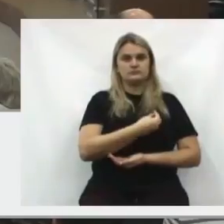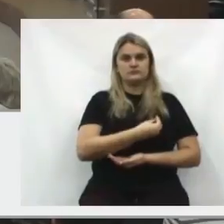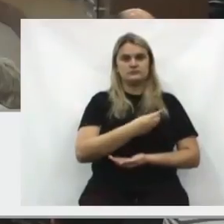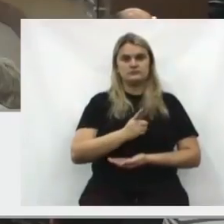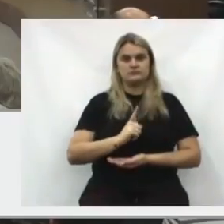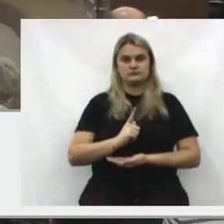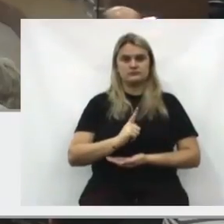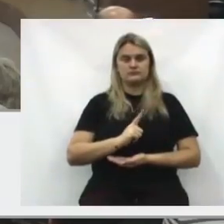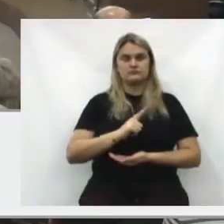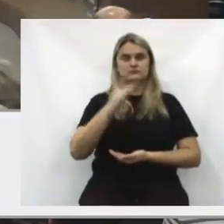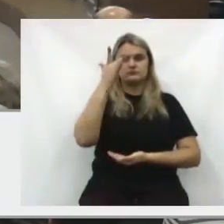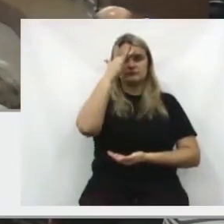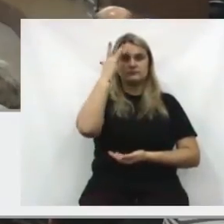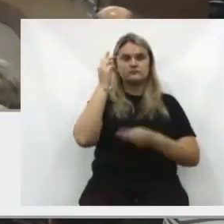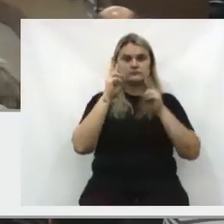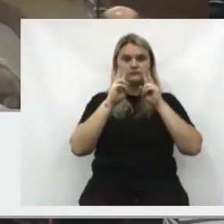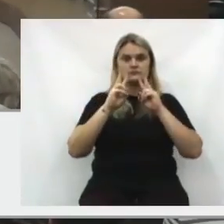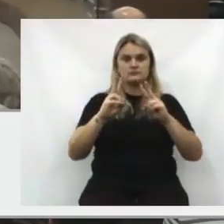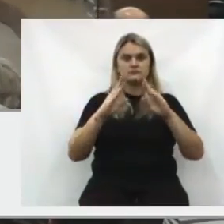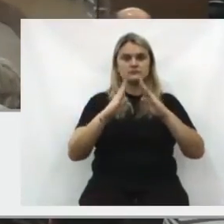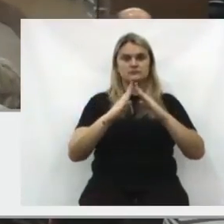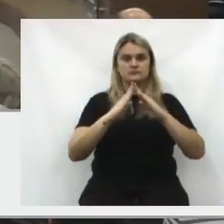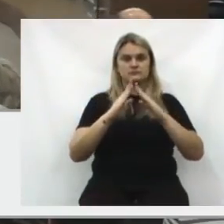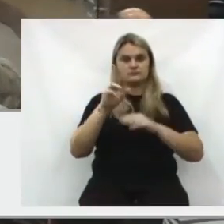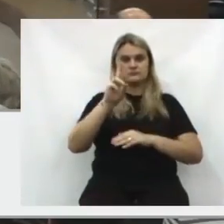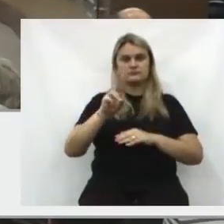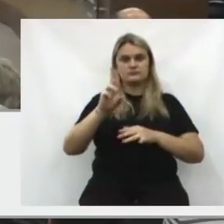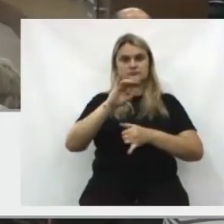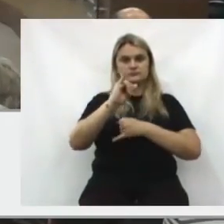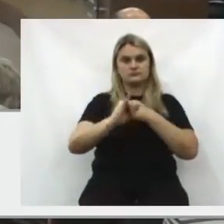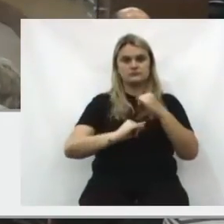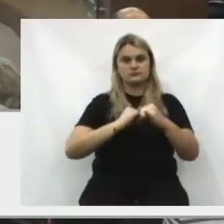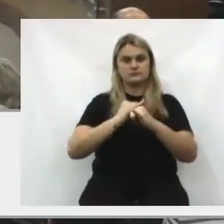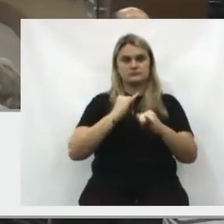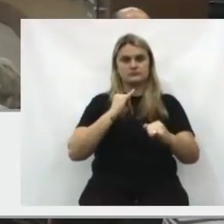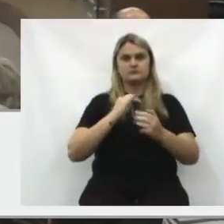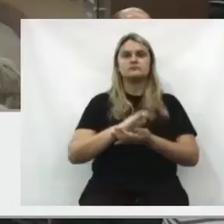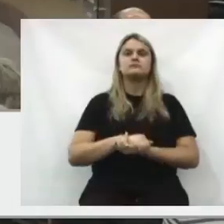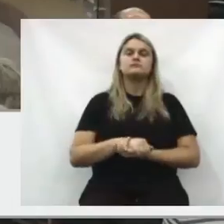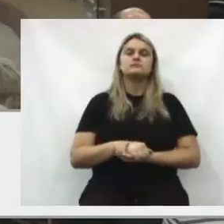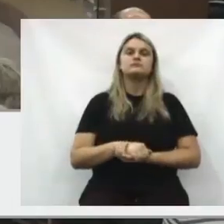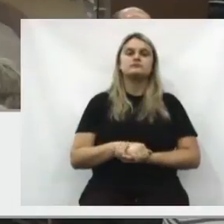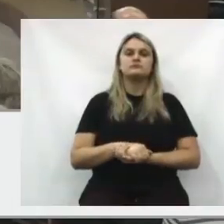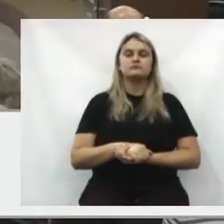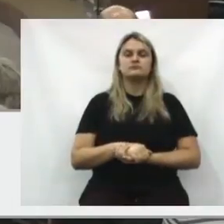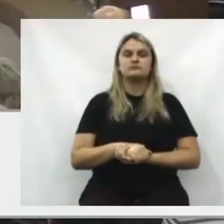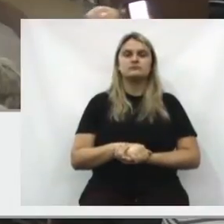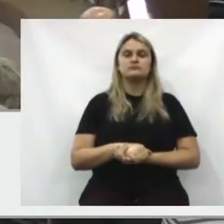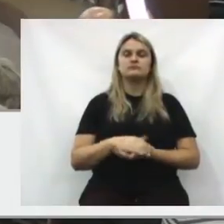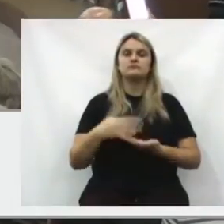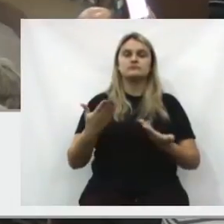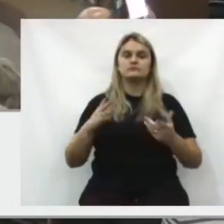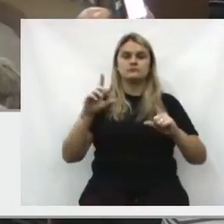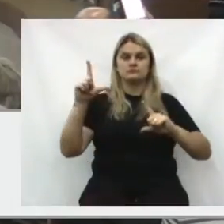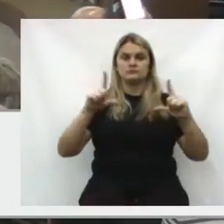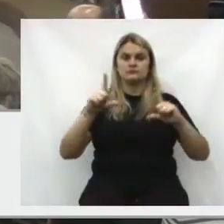munícipes aqui presentes, internautas que estão nos vendo neste momento em casa,